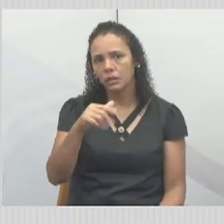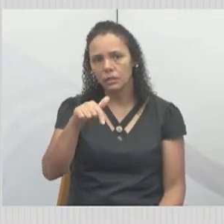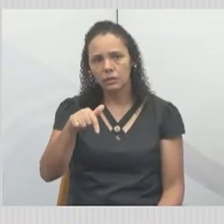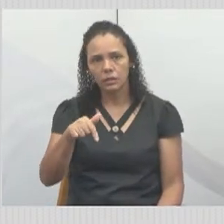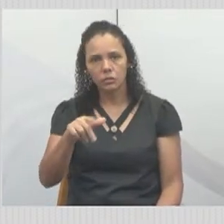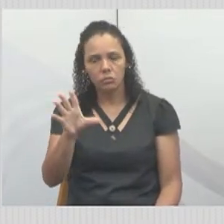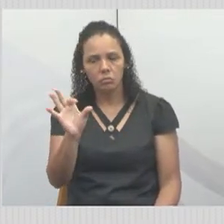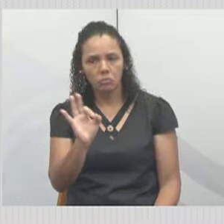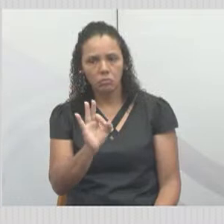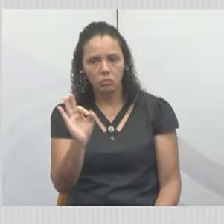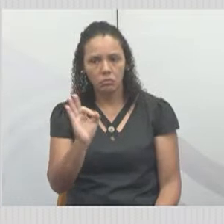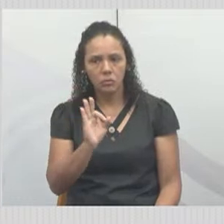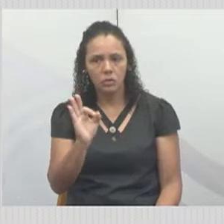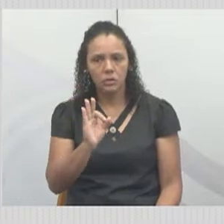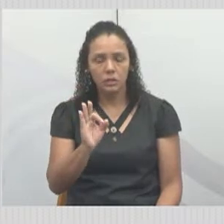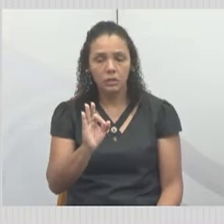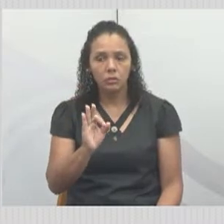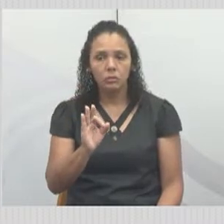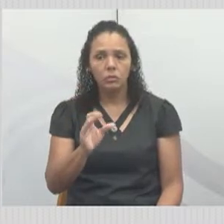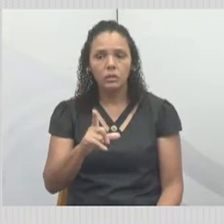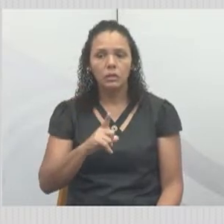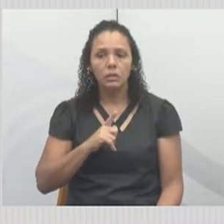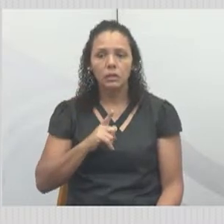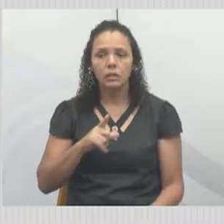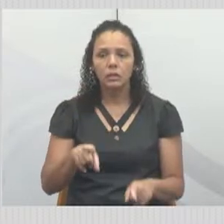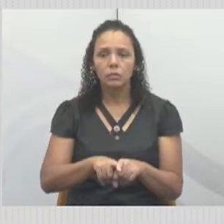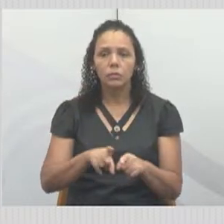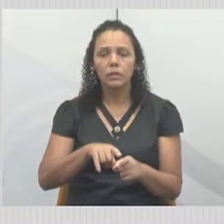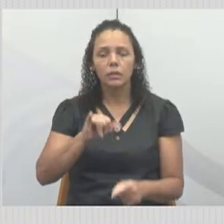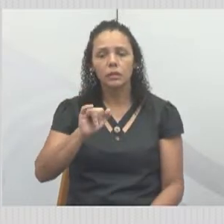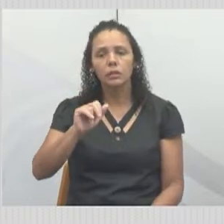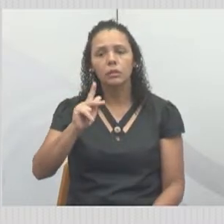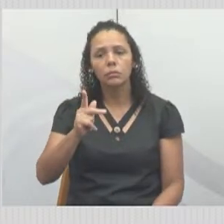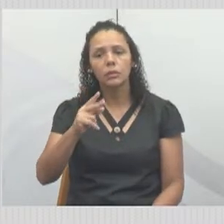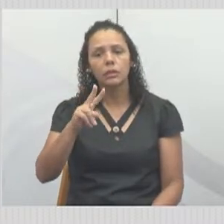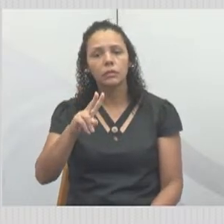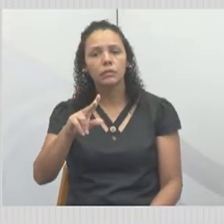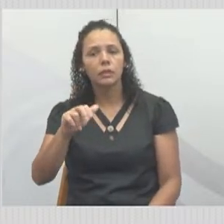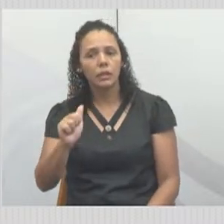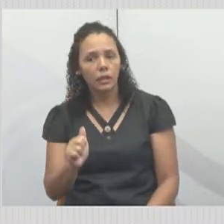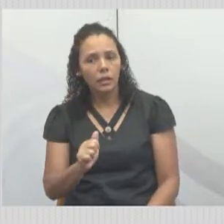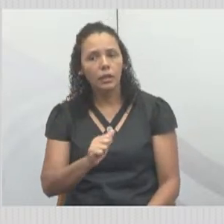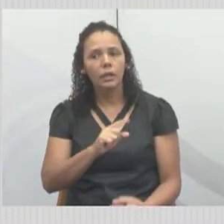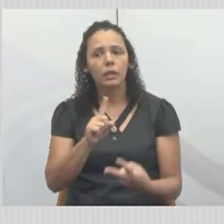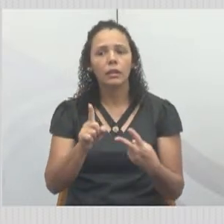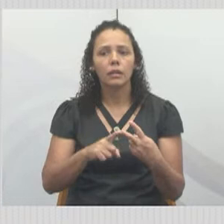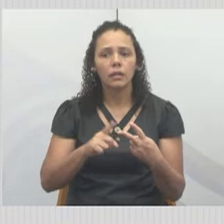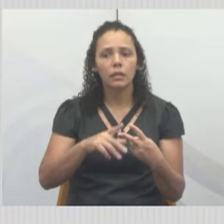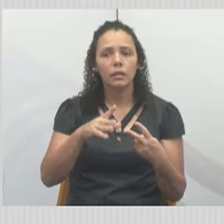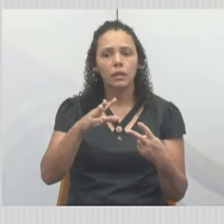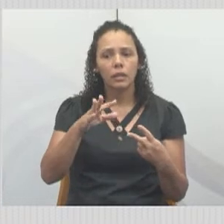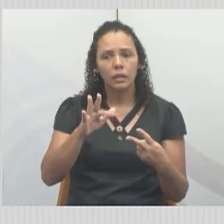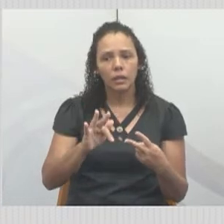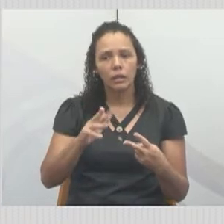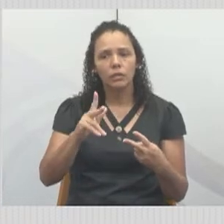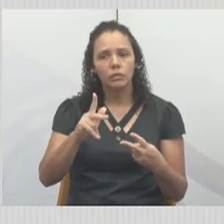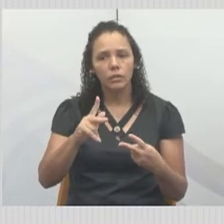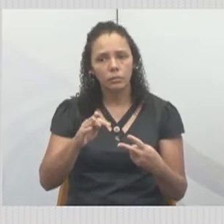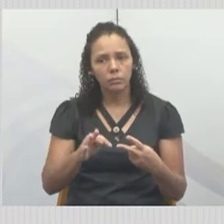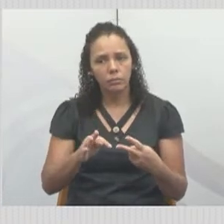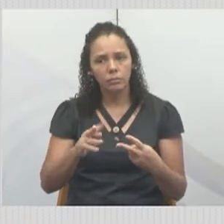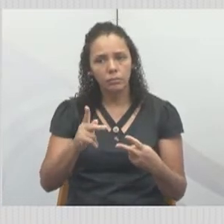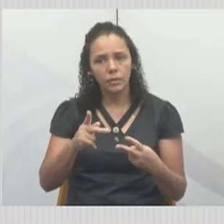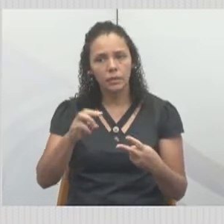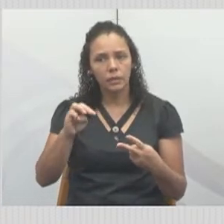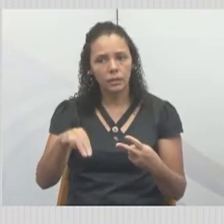receitas. Mas também temos PVA, 67 milhões, Fundo de Participação do Município, 132 milhões, e a